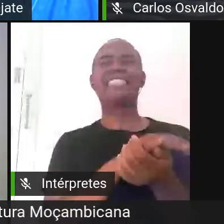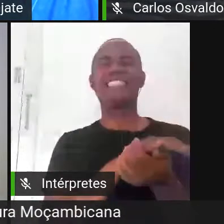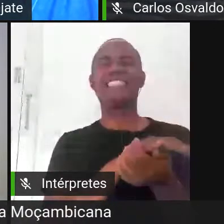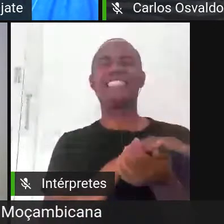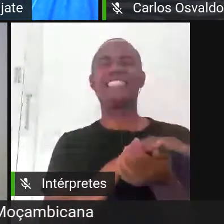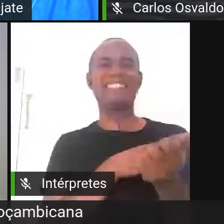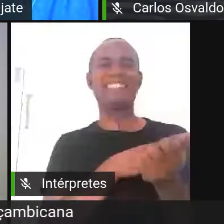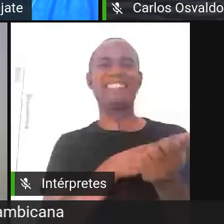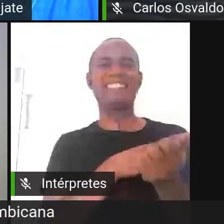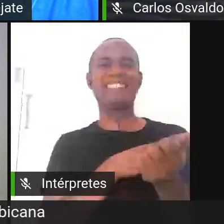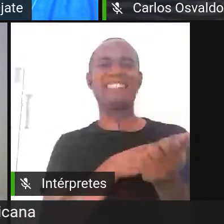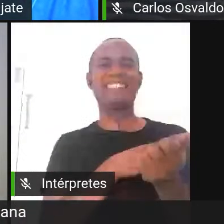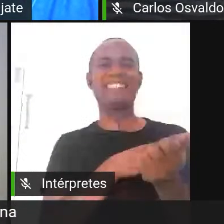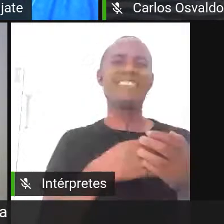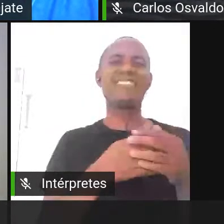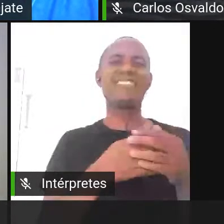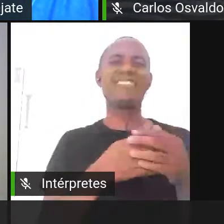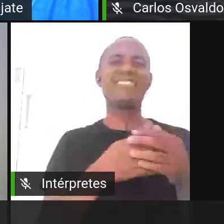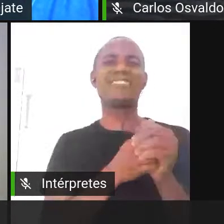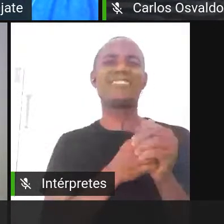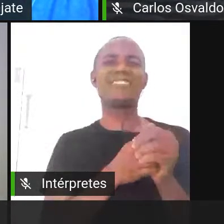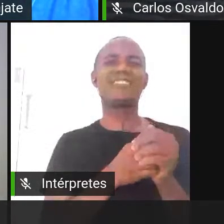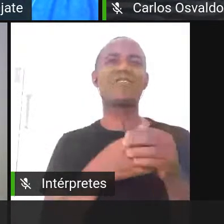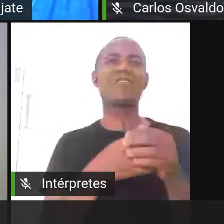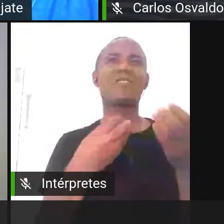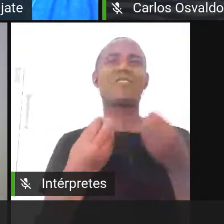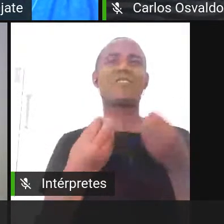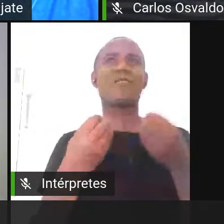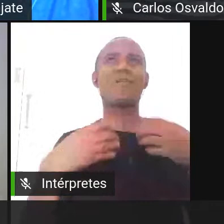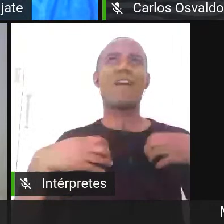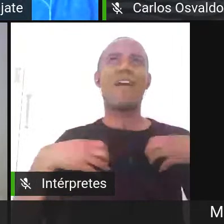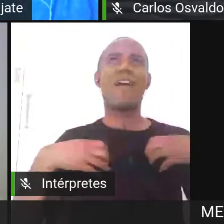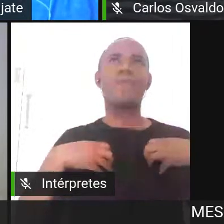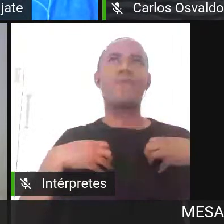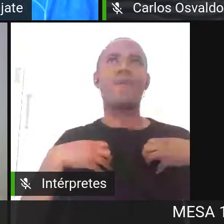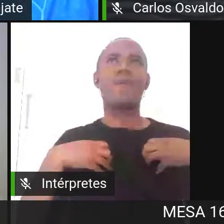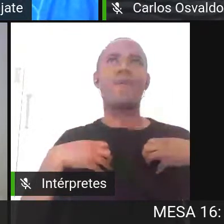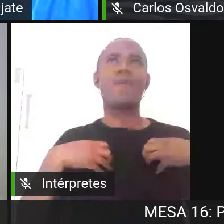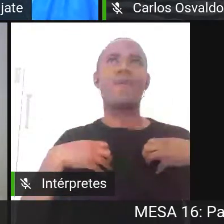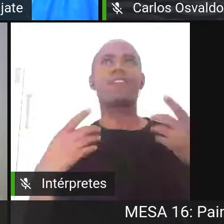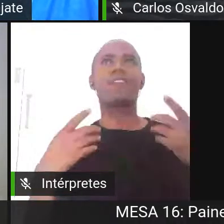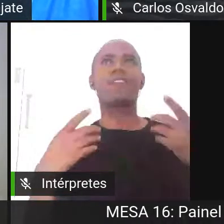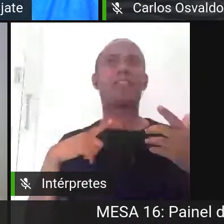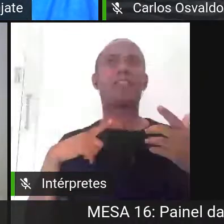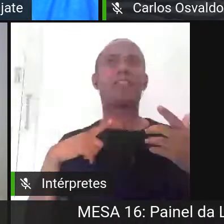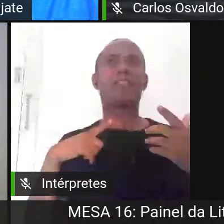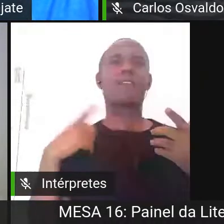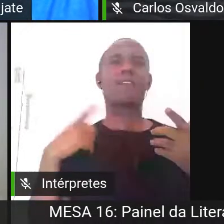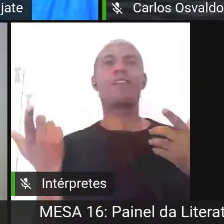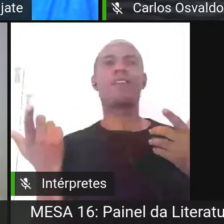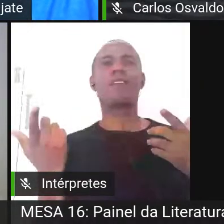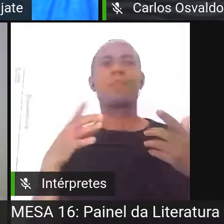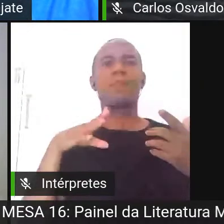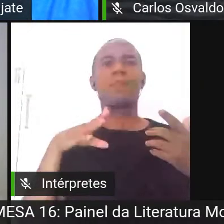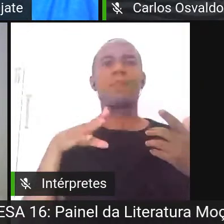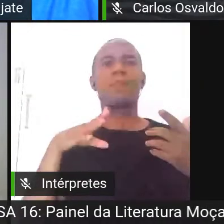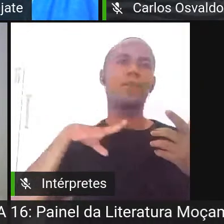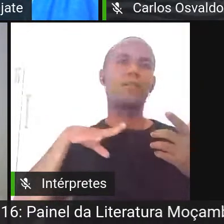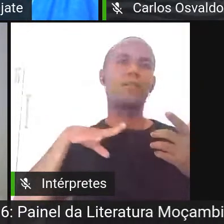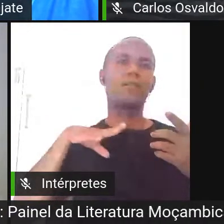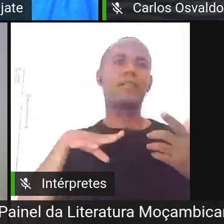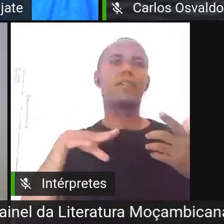Caringana e ver o namoro que há entre a língua portuguesa